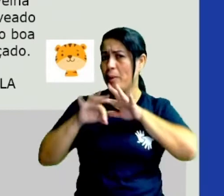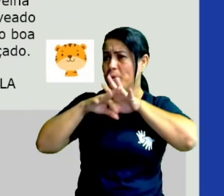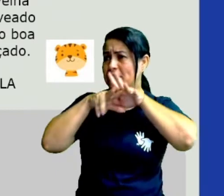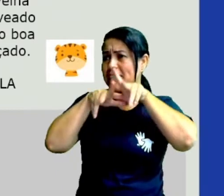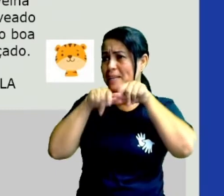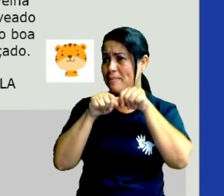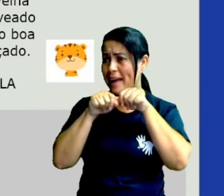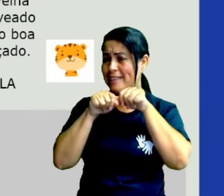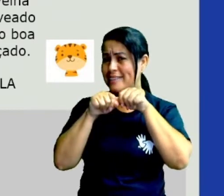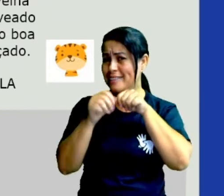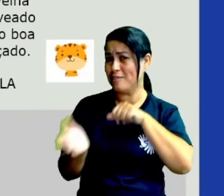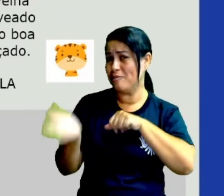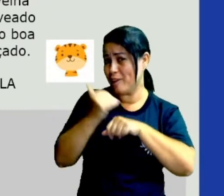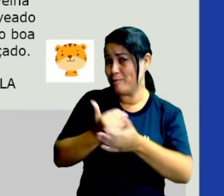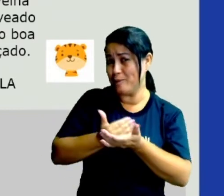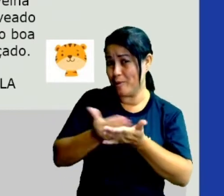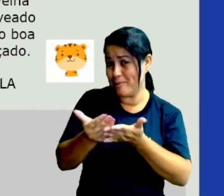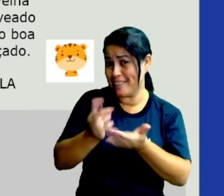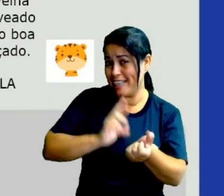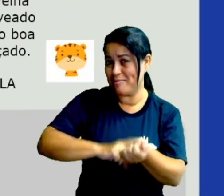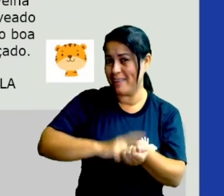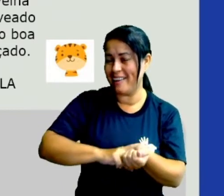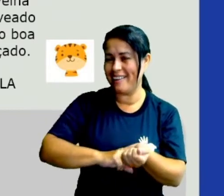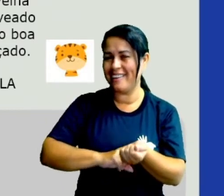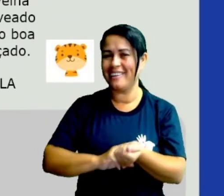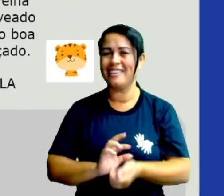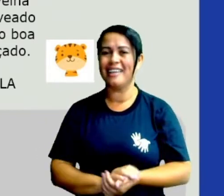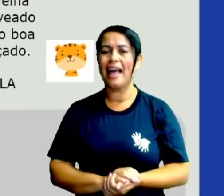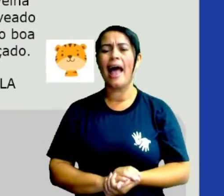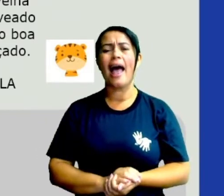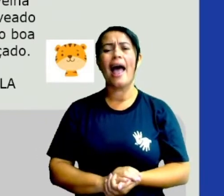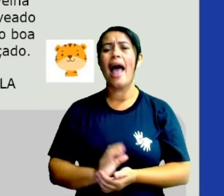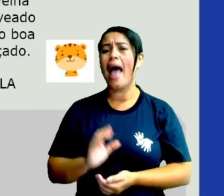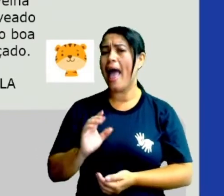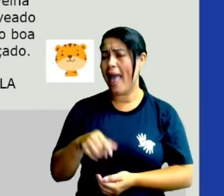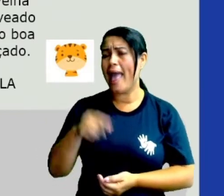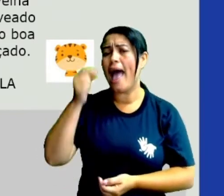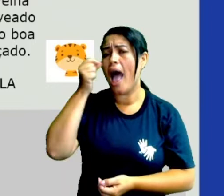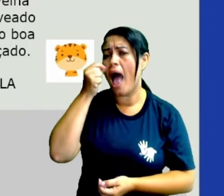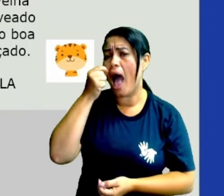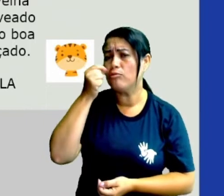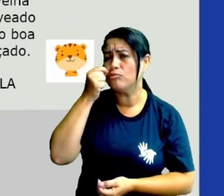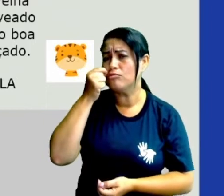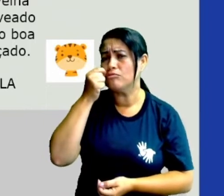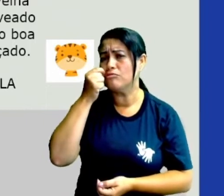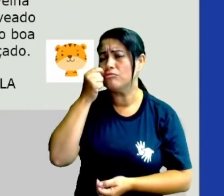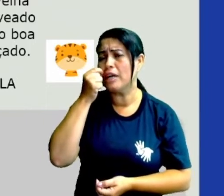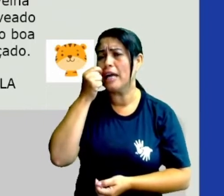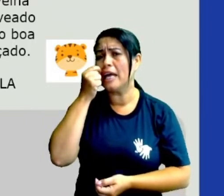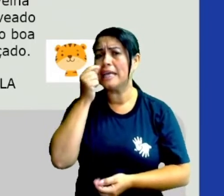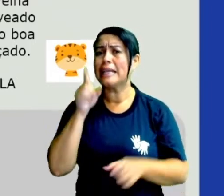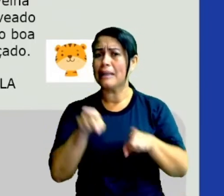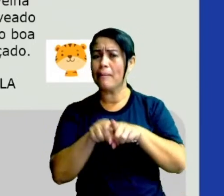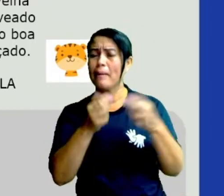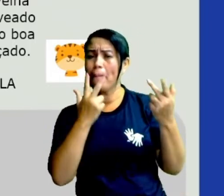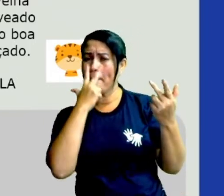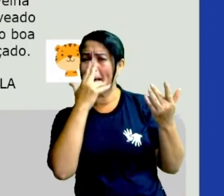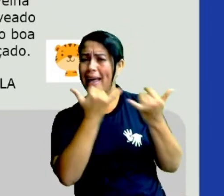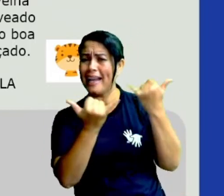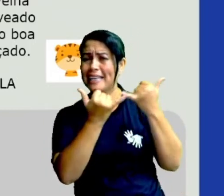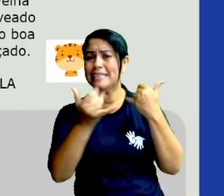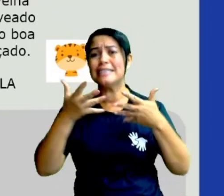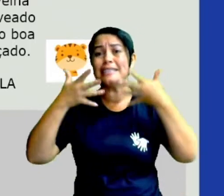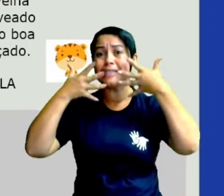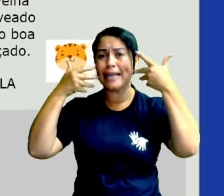com os bichos vamos começar arrumar é rato que rima com gato